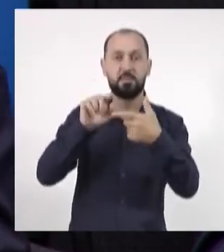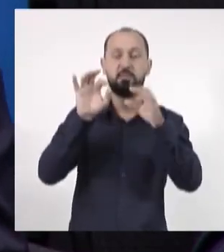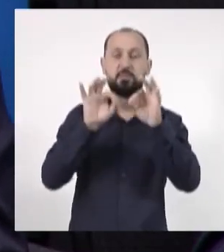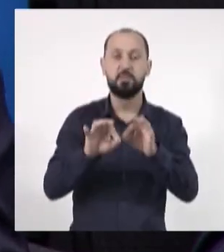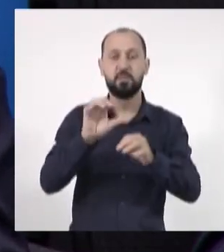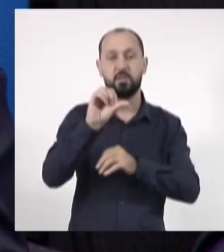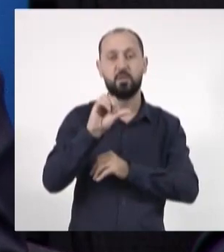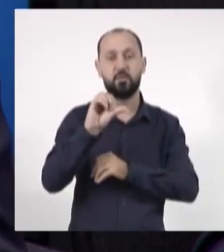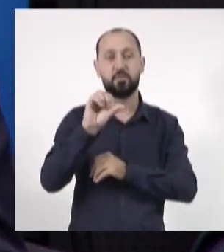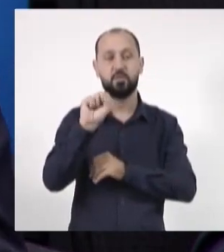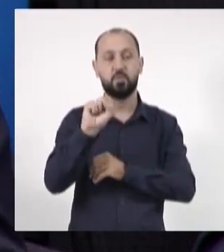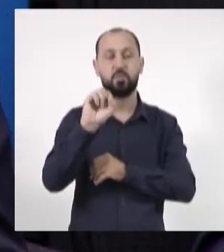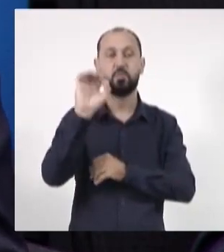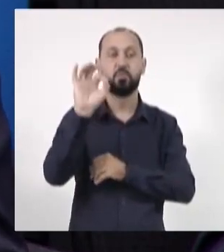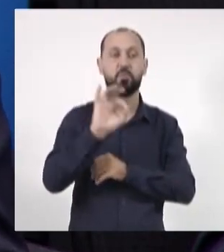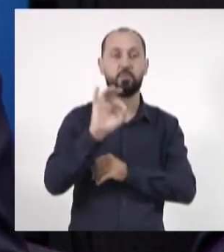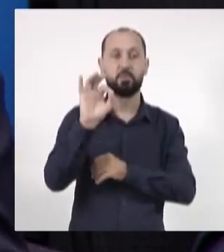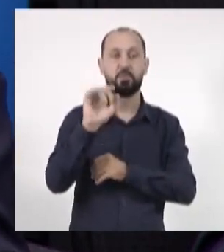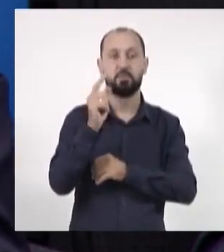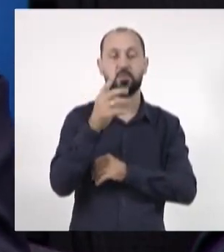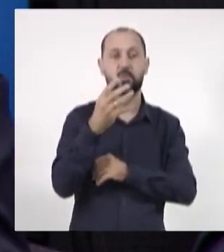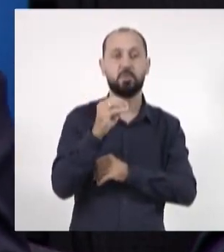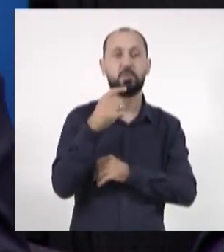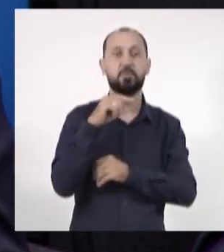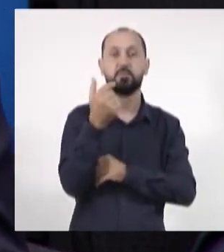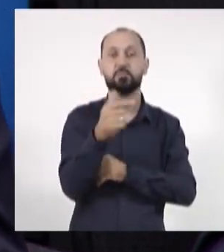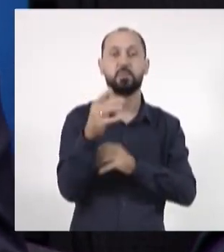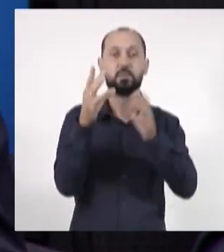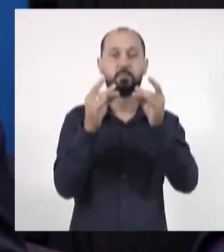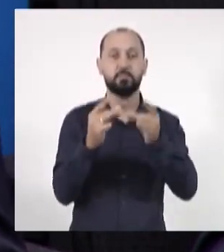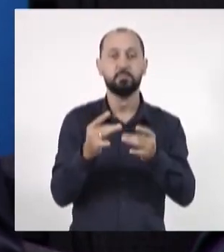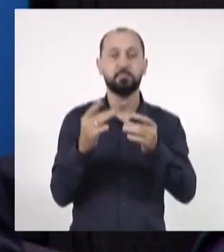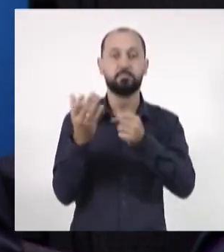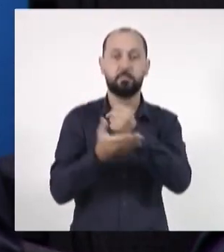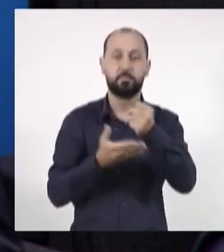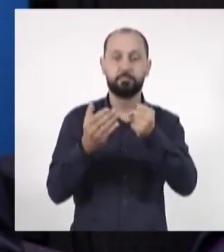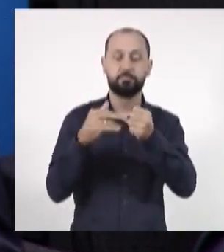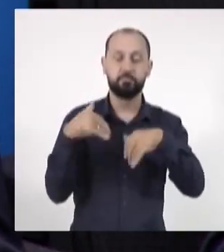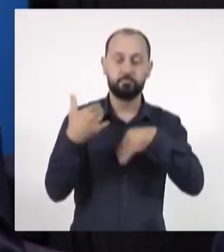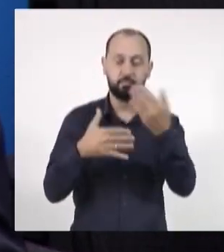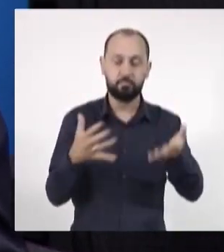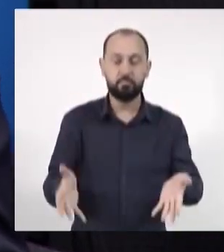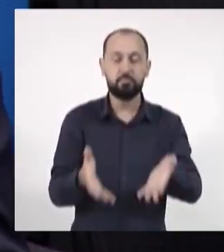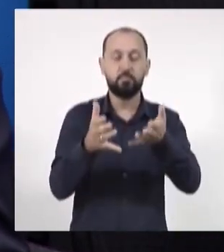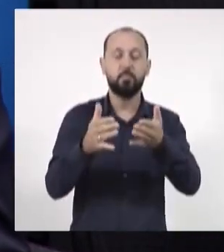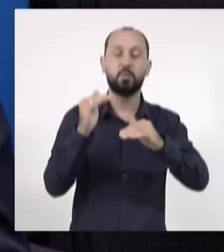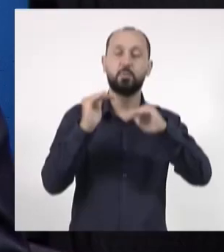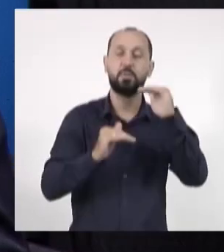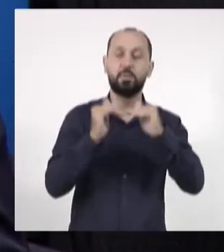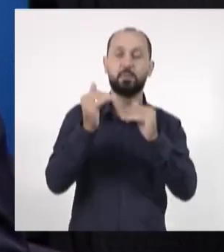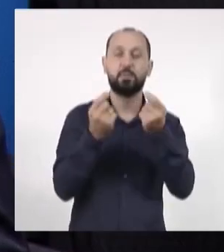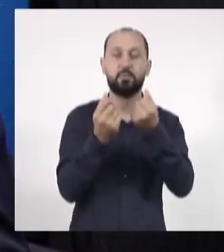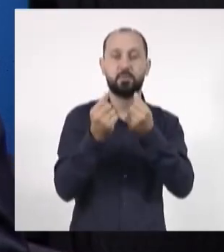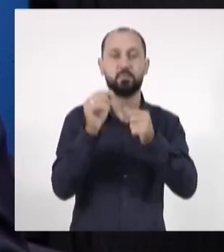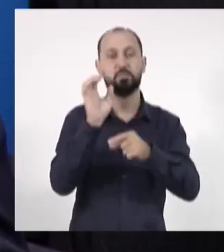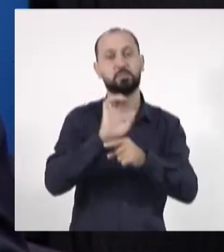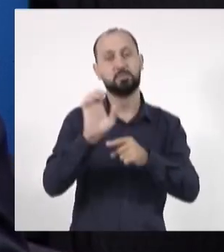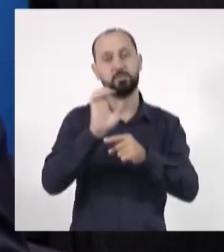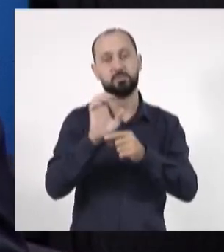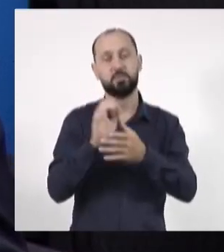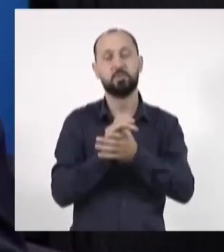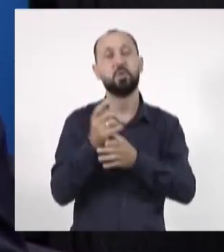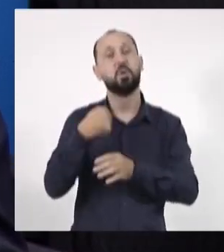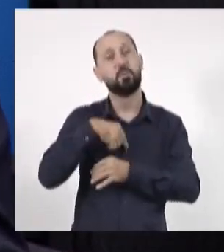ser 98 bilhões e não 40, ela não tem elementos suficientes para promover o equilíbrio fiscal dos estados. Então,